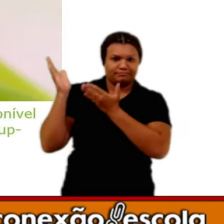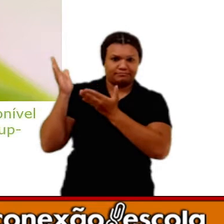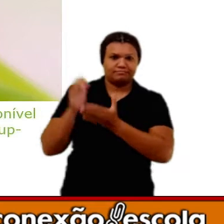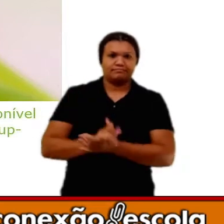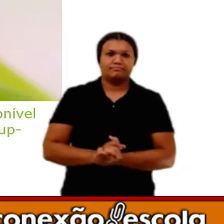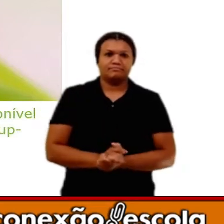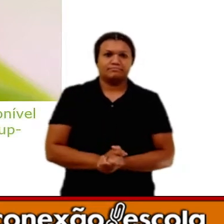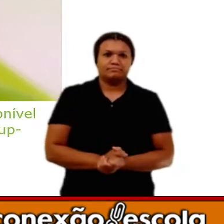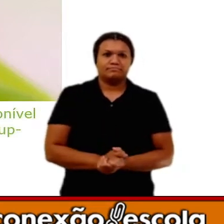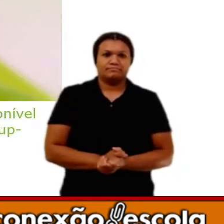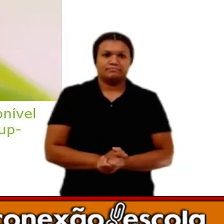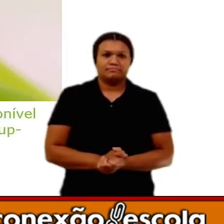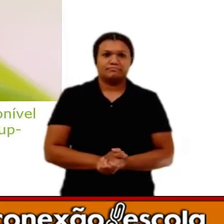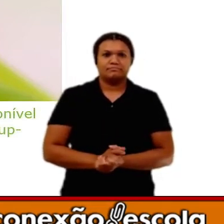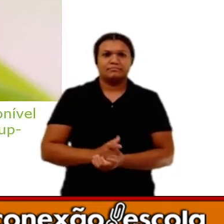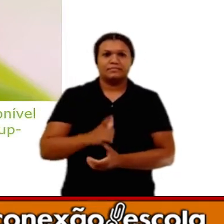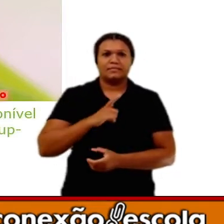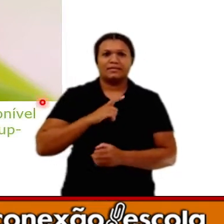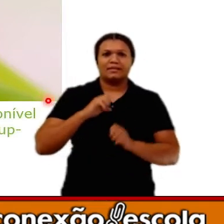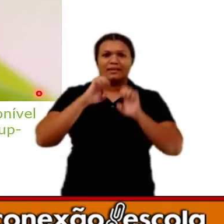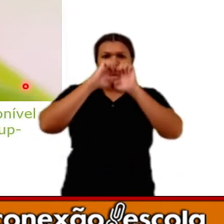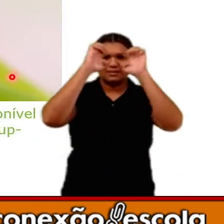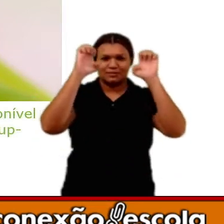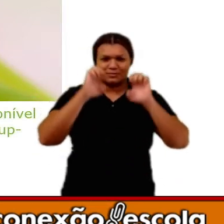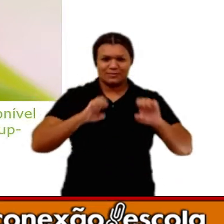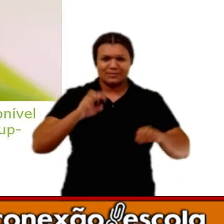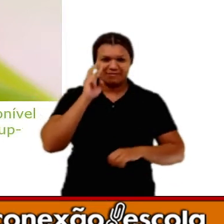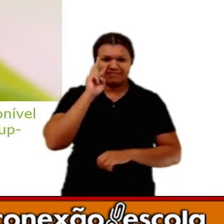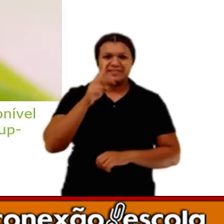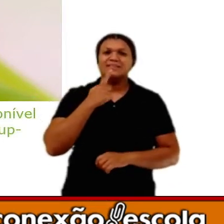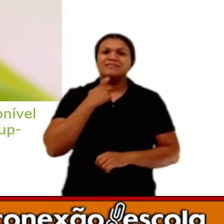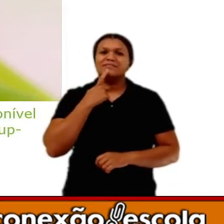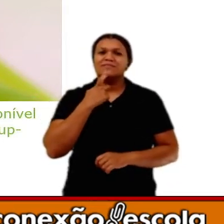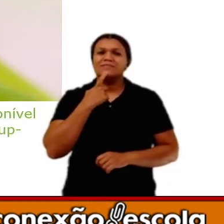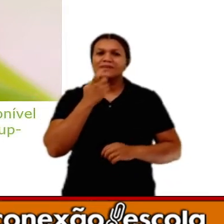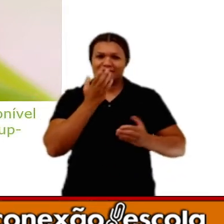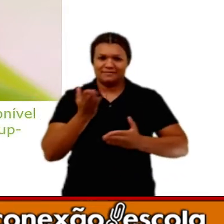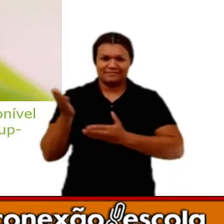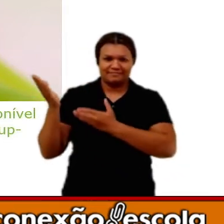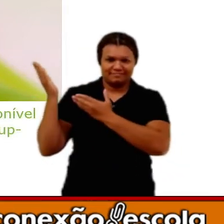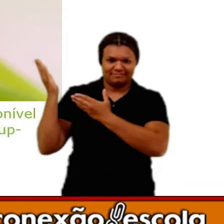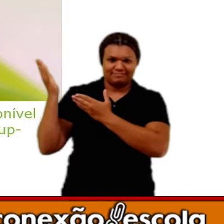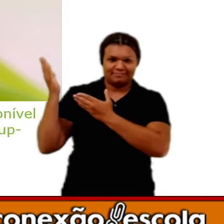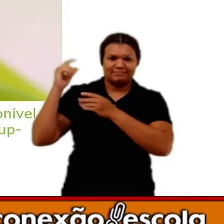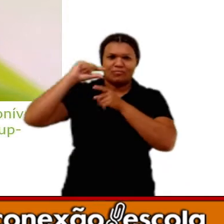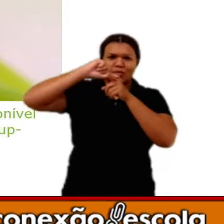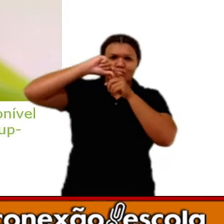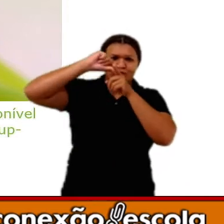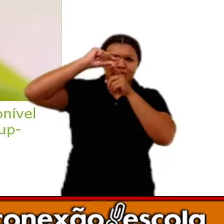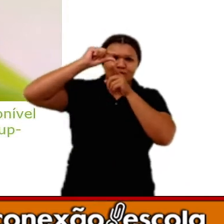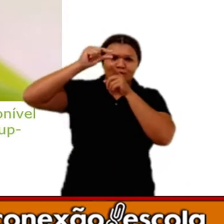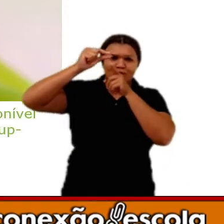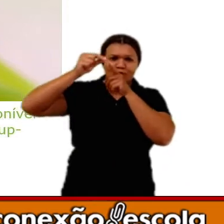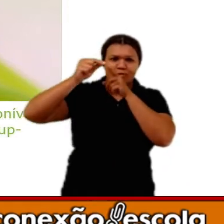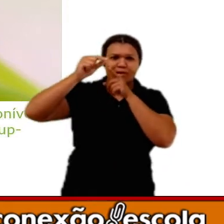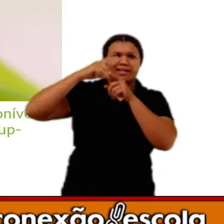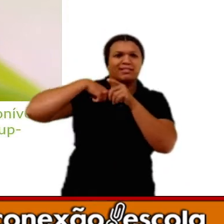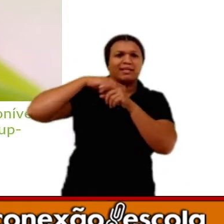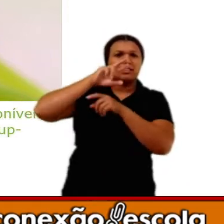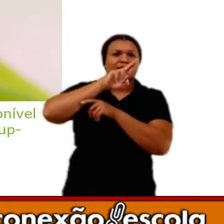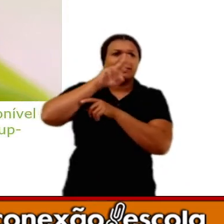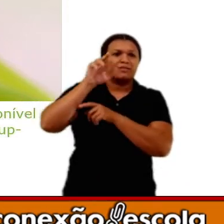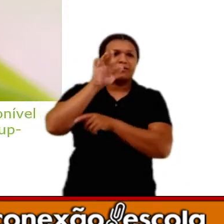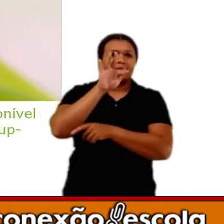Ela possui uma estrutura chamada filete e em cima do filete, sobre ele, existe